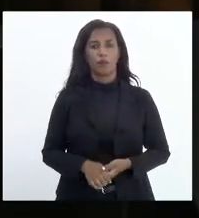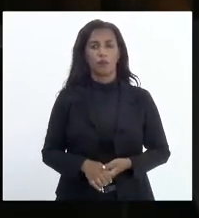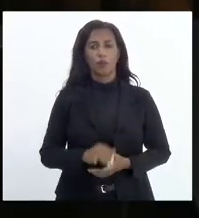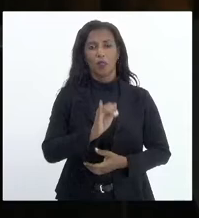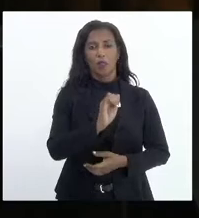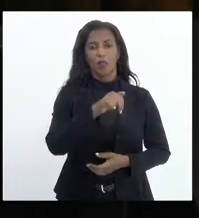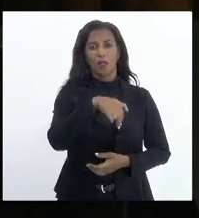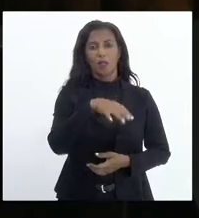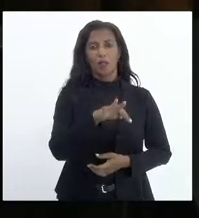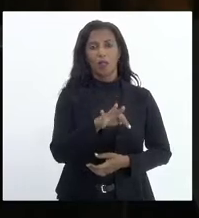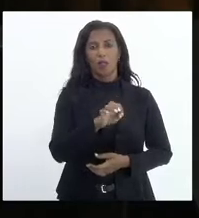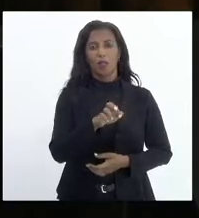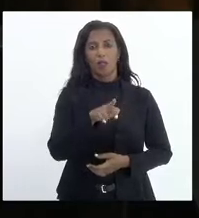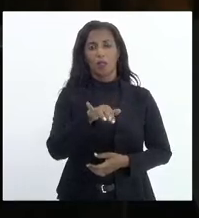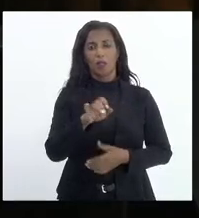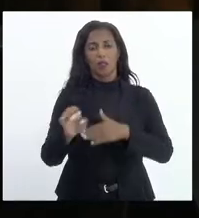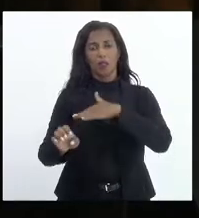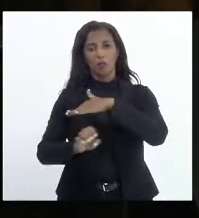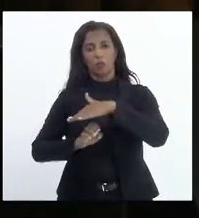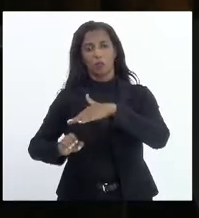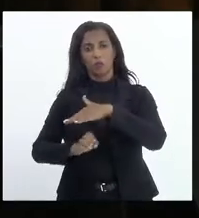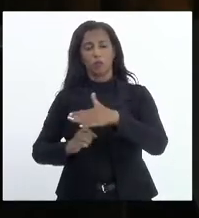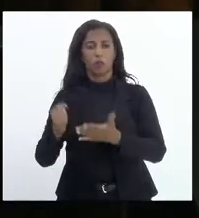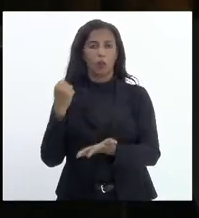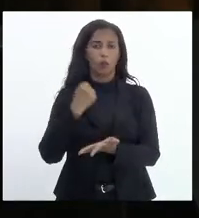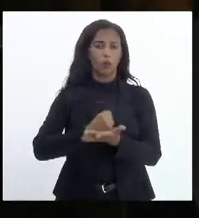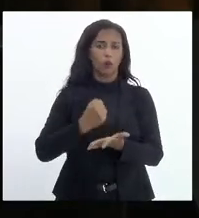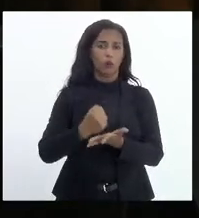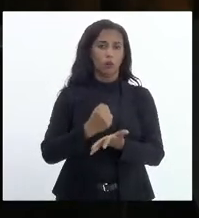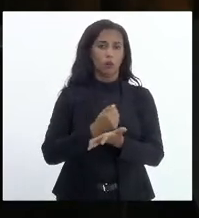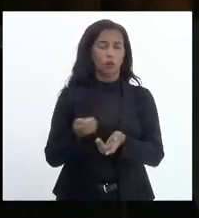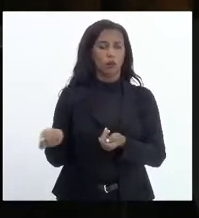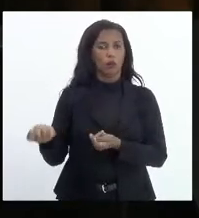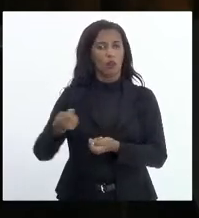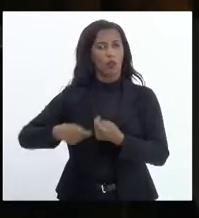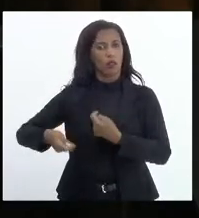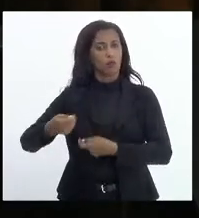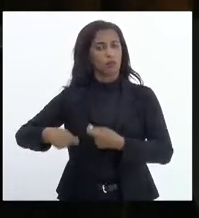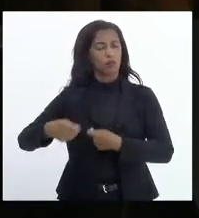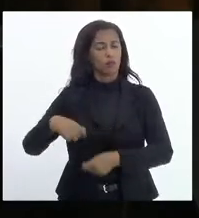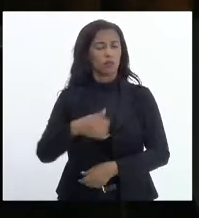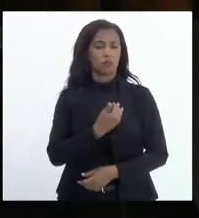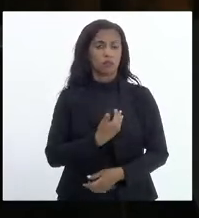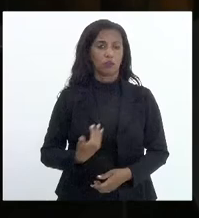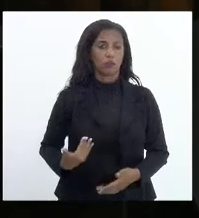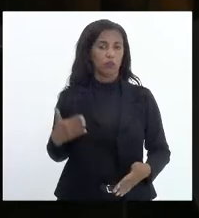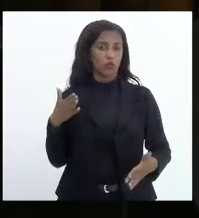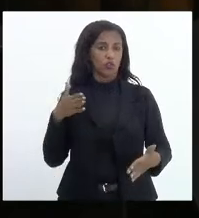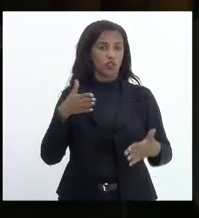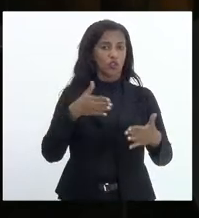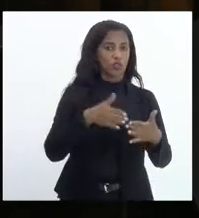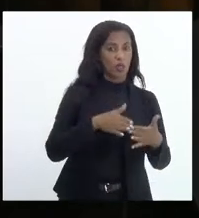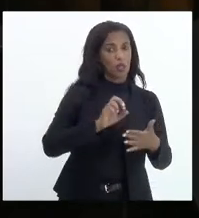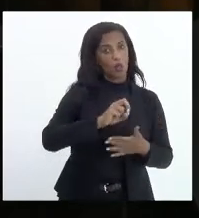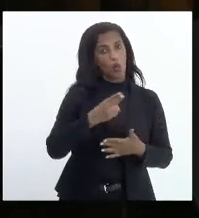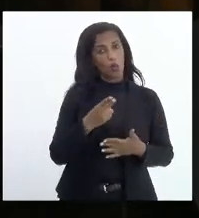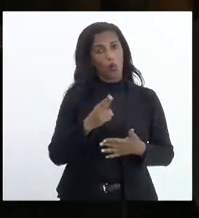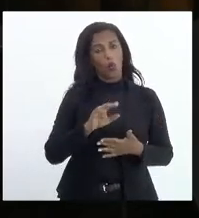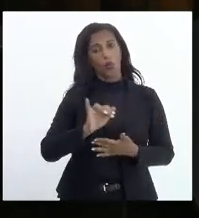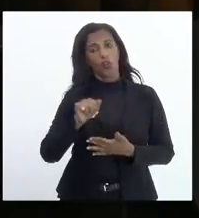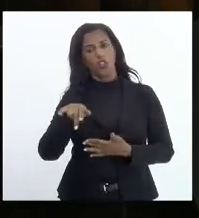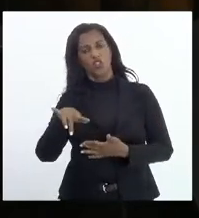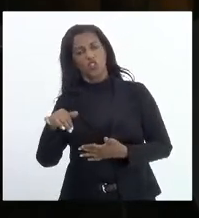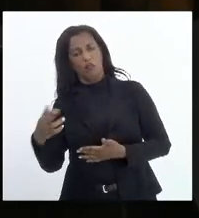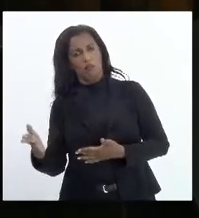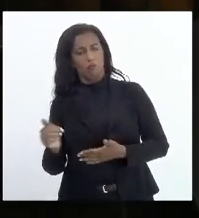integridade por empresas contratadas pela administração pública direta indireta e